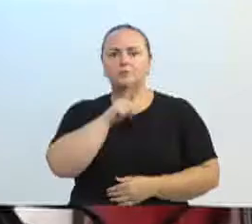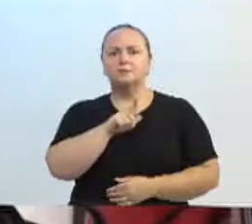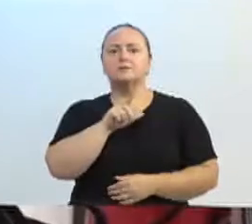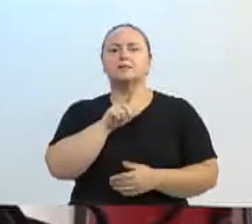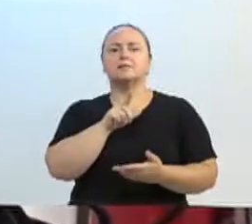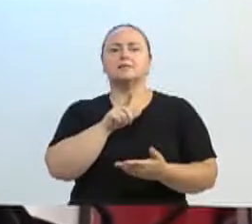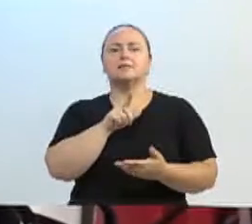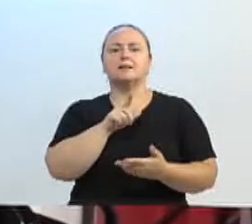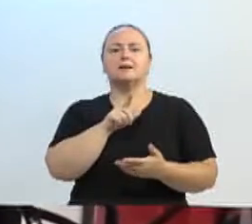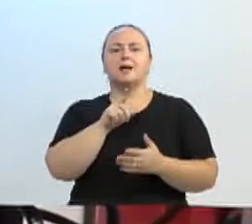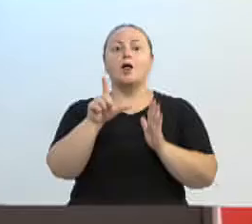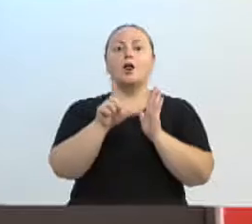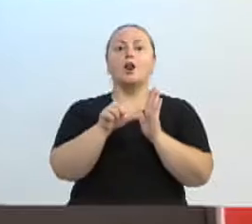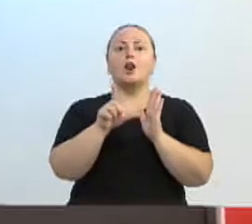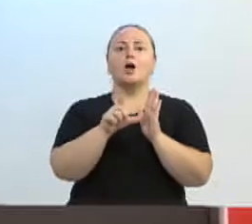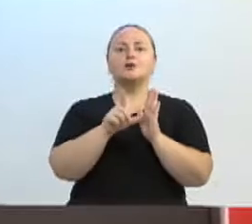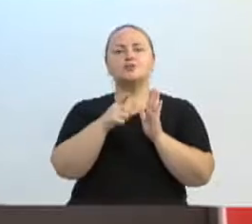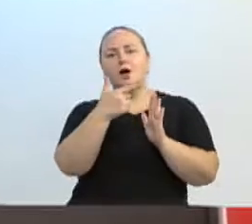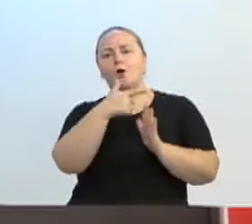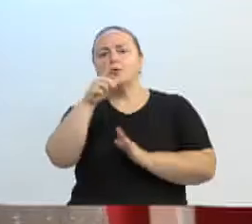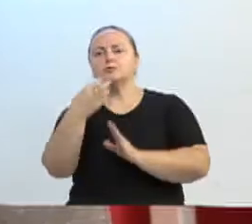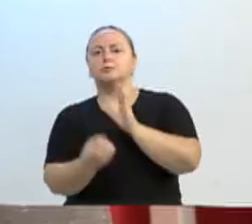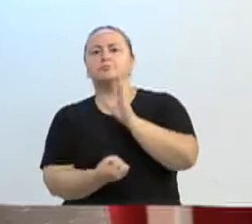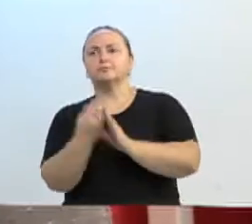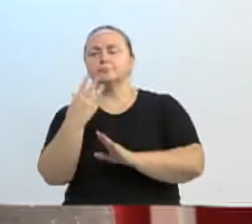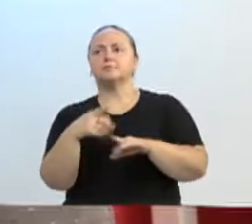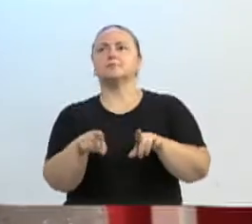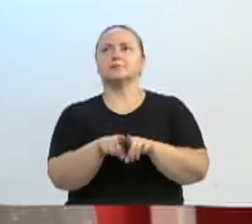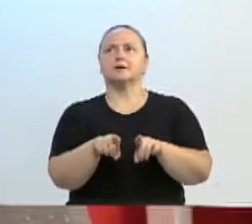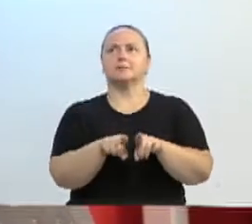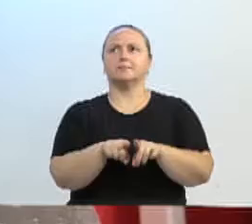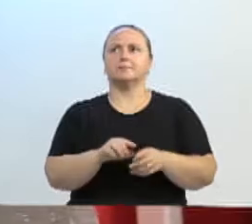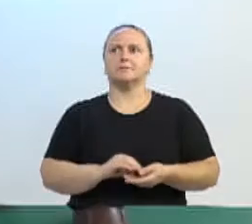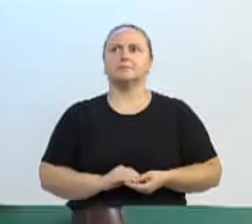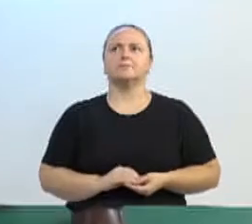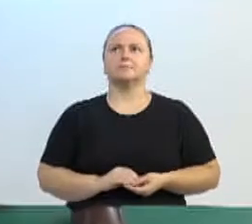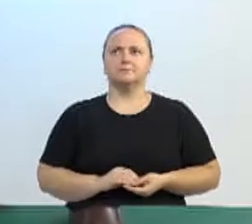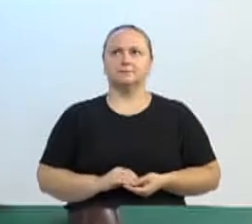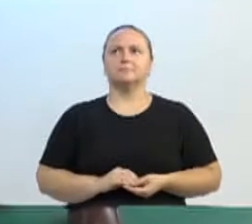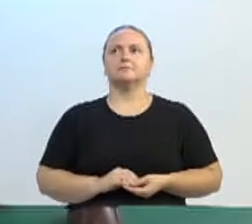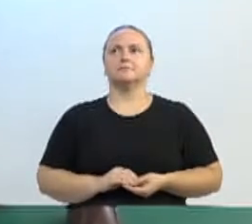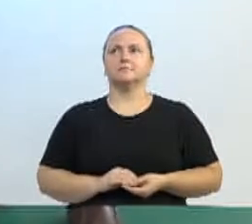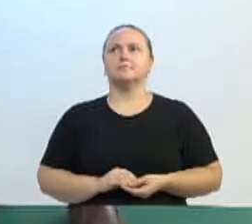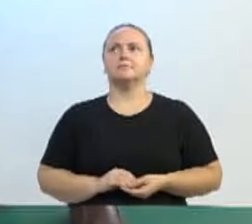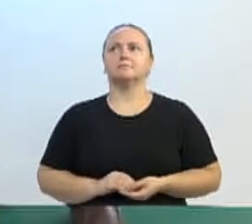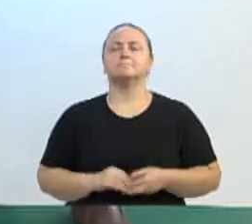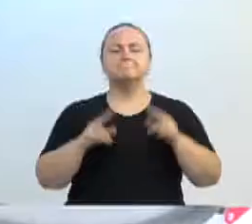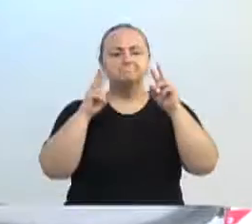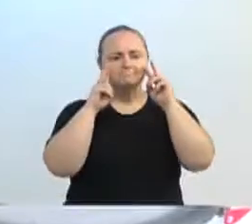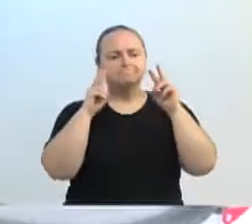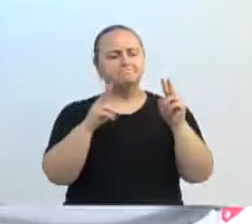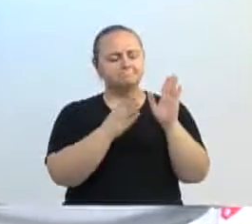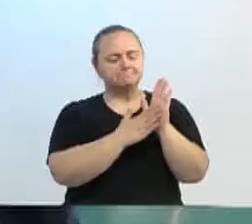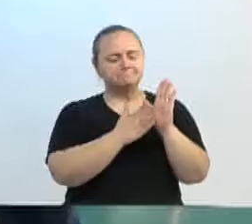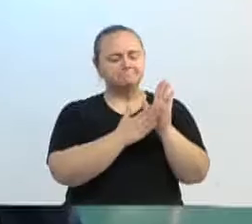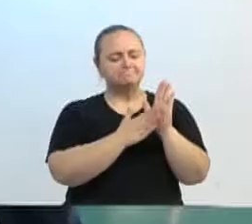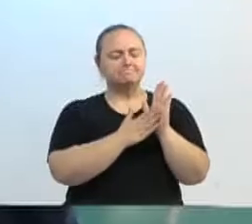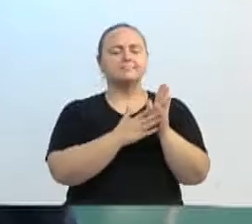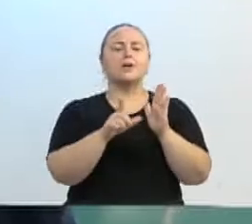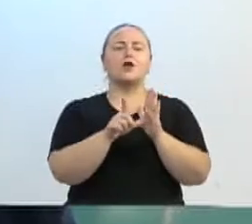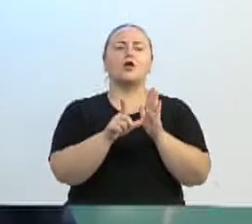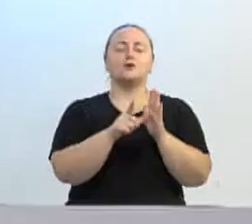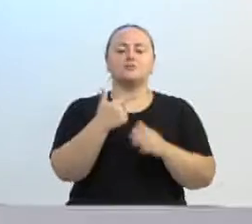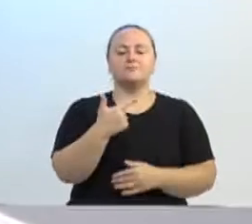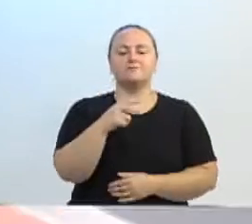cidades. O vereador Ailton de Souza, o Ito, falou sobre o reconhecimento da Câmara à Mega Tintas, que há 25